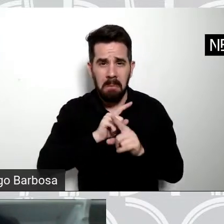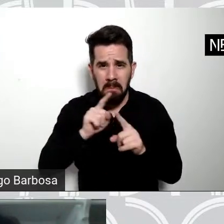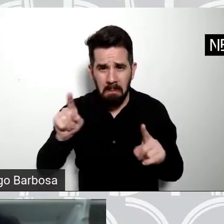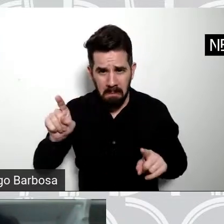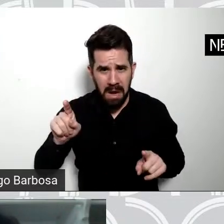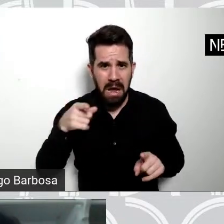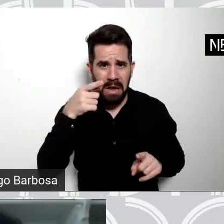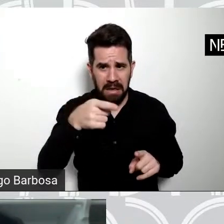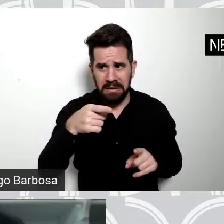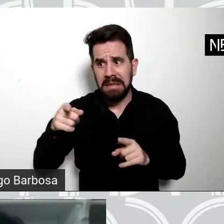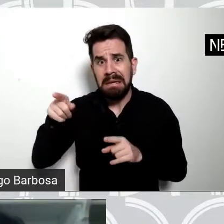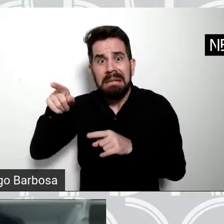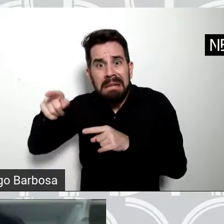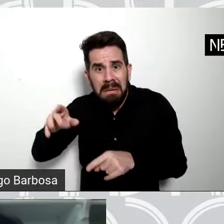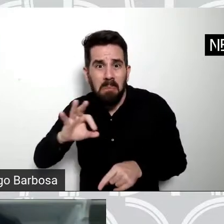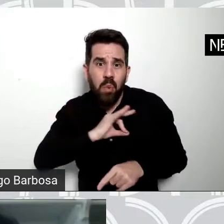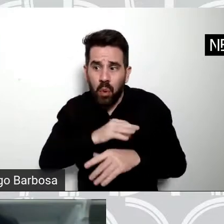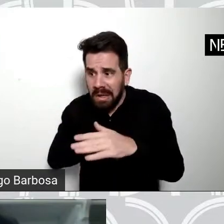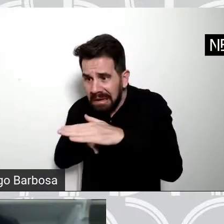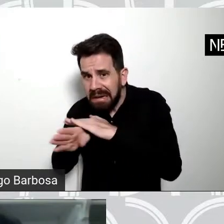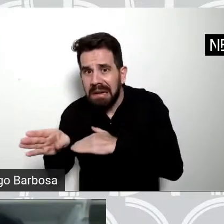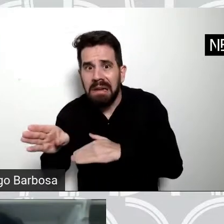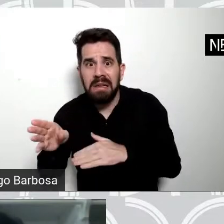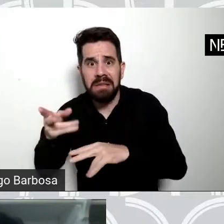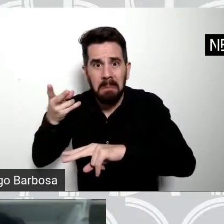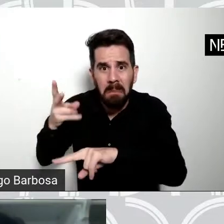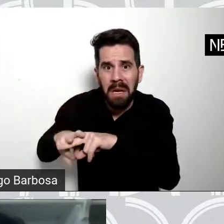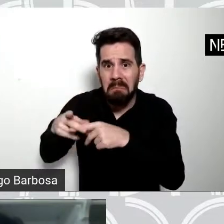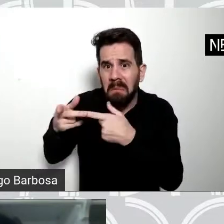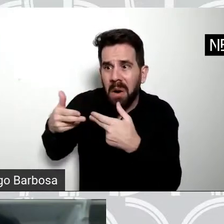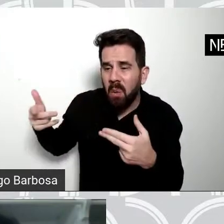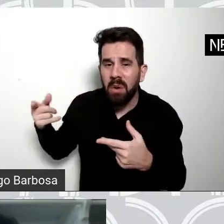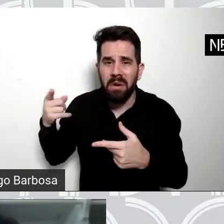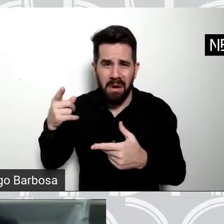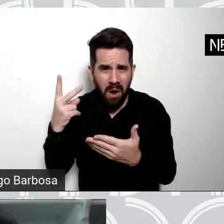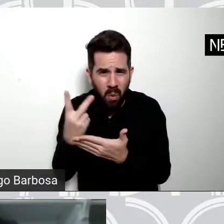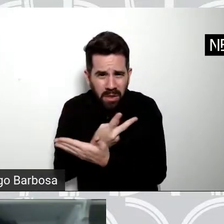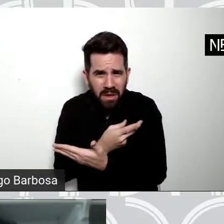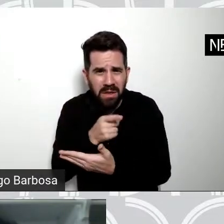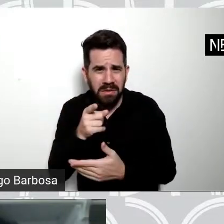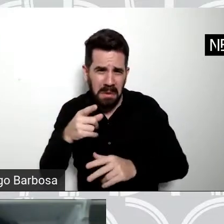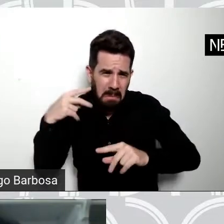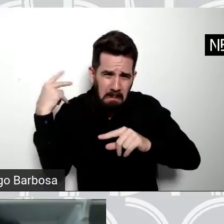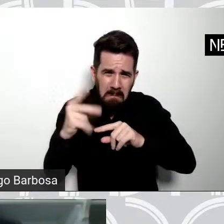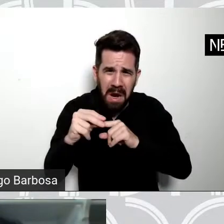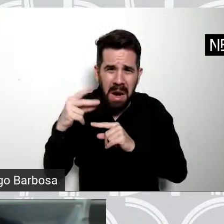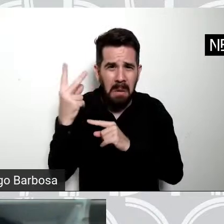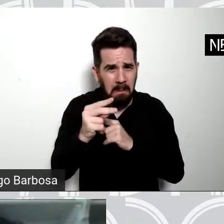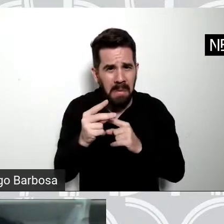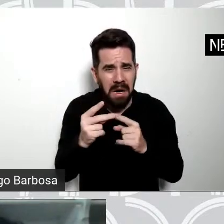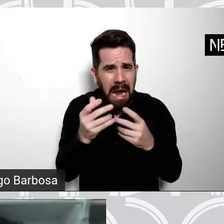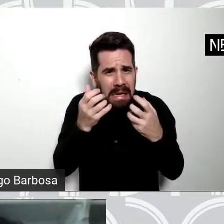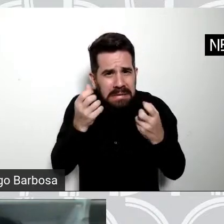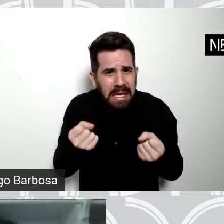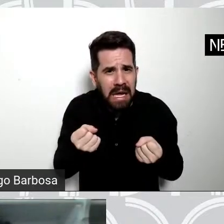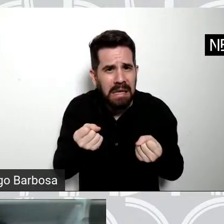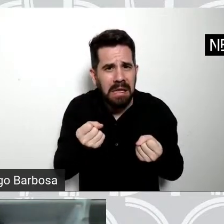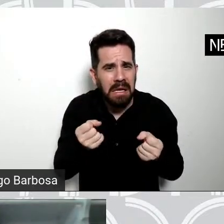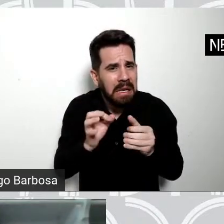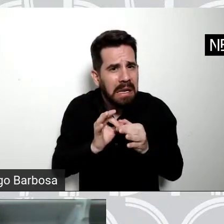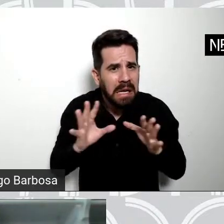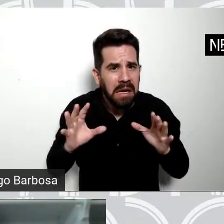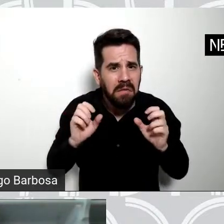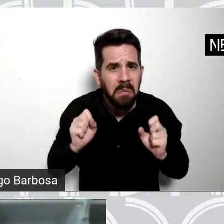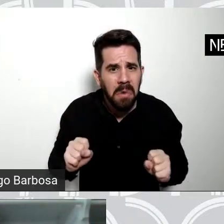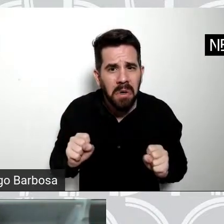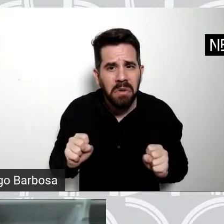e frio diante de várias pessoas, como foi perpetrado nesse supermercado aqui no Brasil